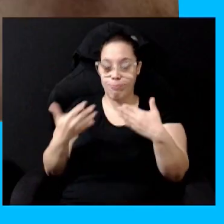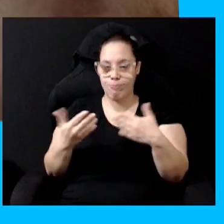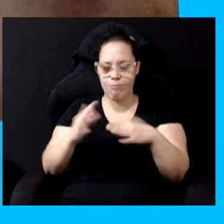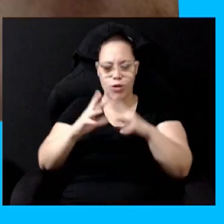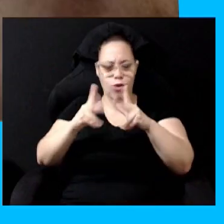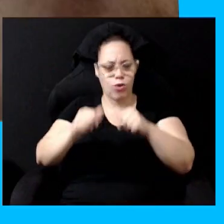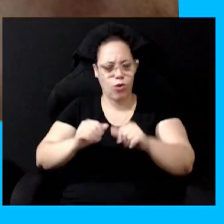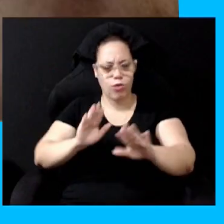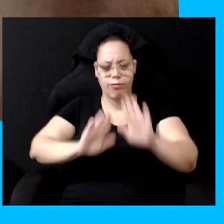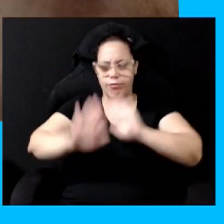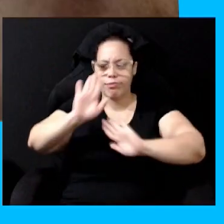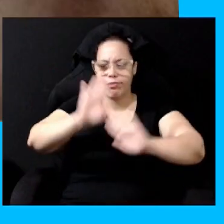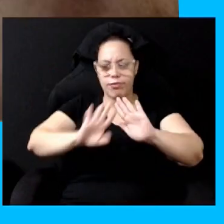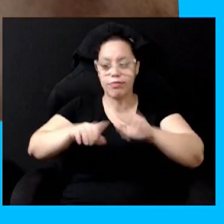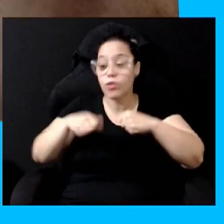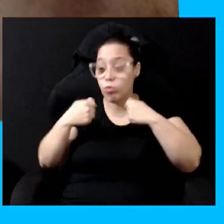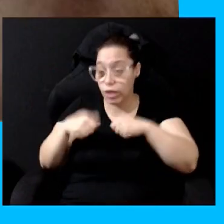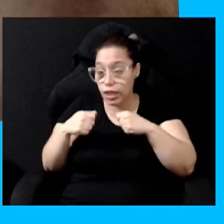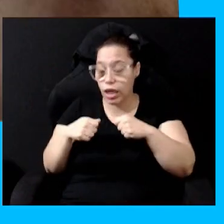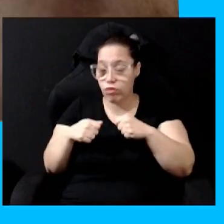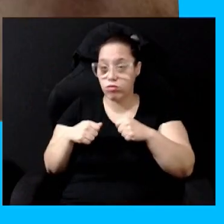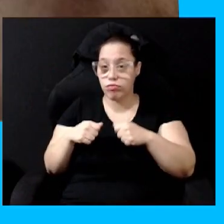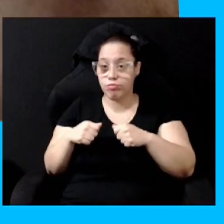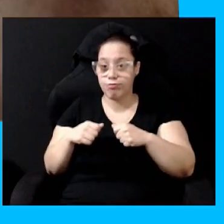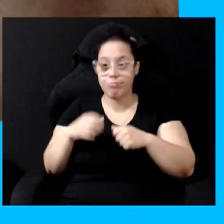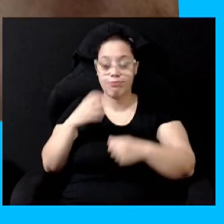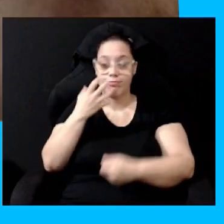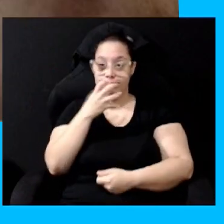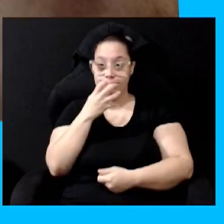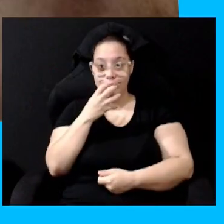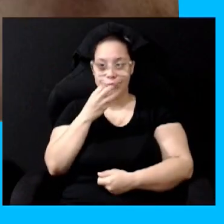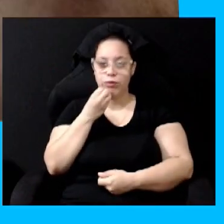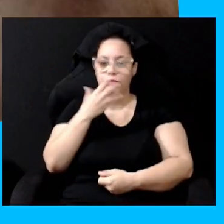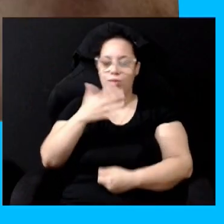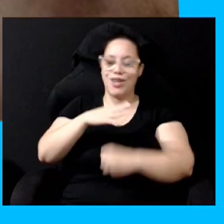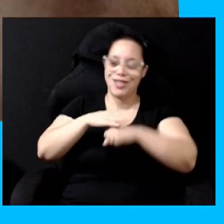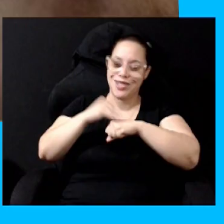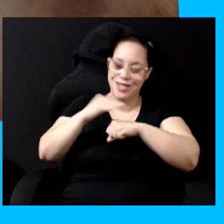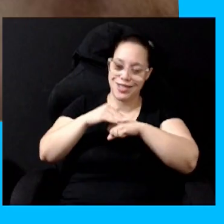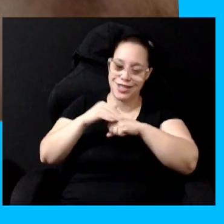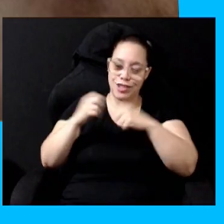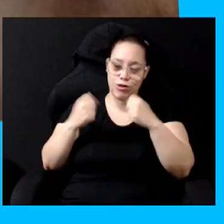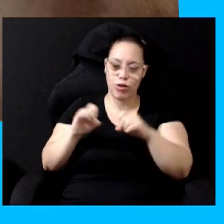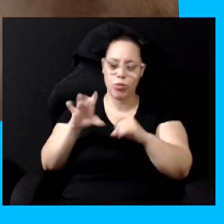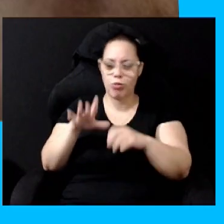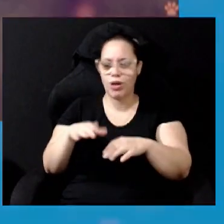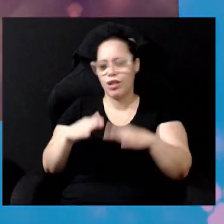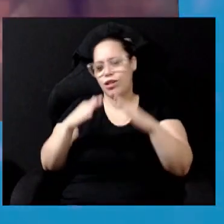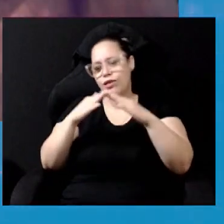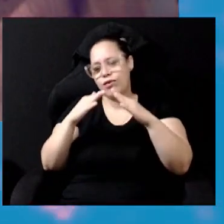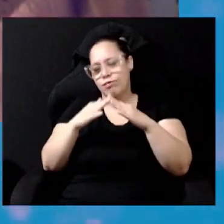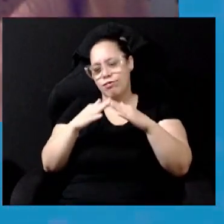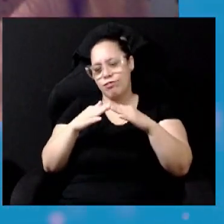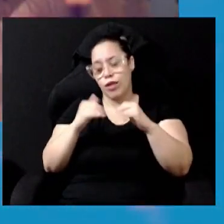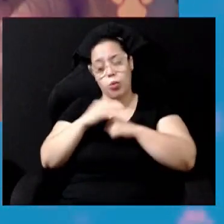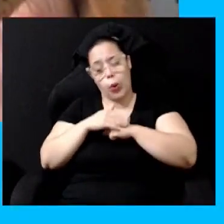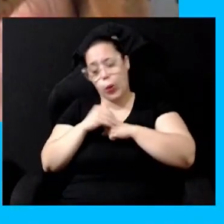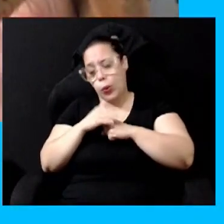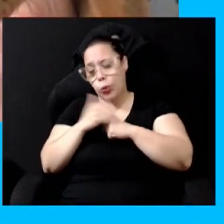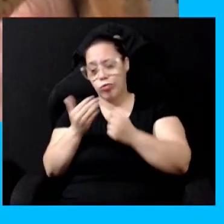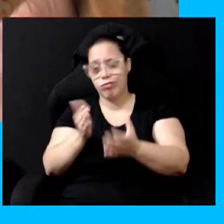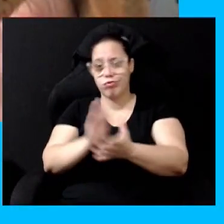cuidados necessários. Esse doguinho é bem dócil e só precisa de um lar com muito carinho. Esse